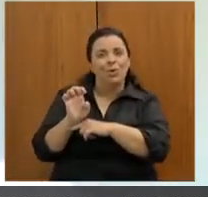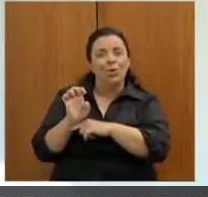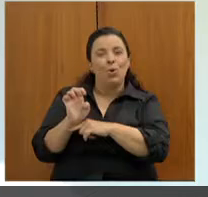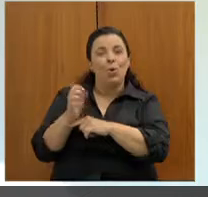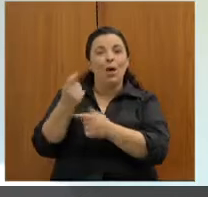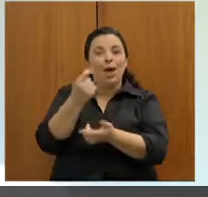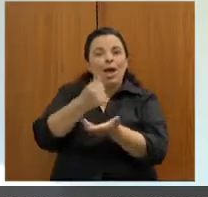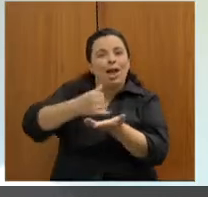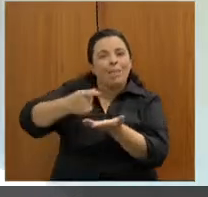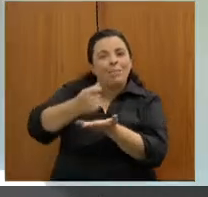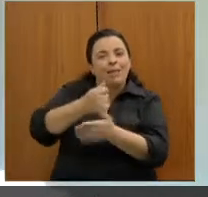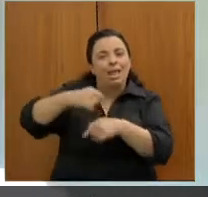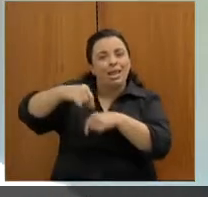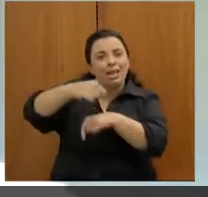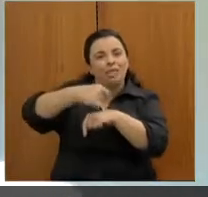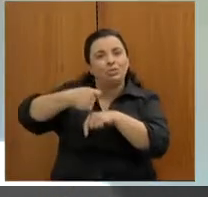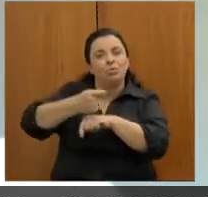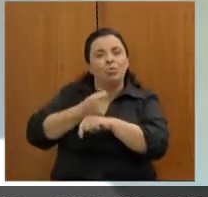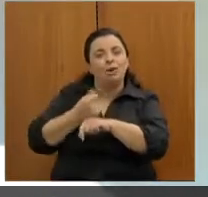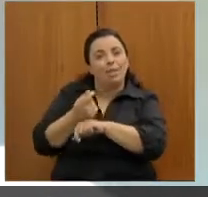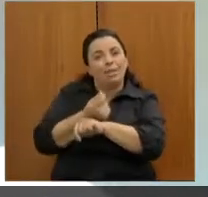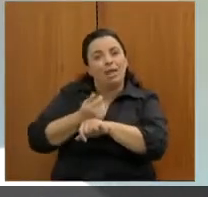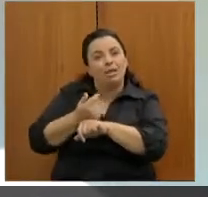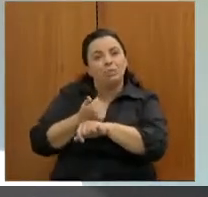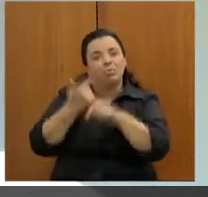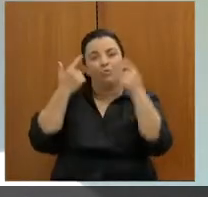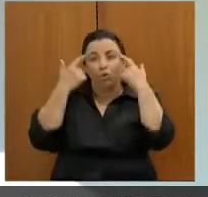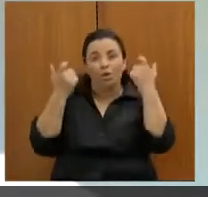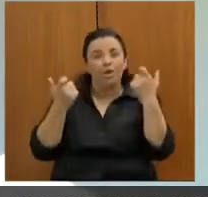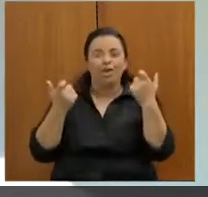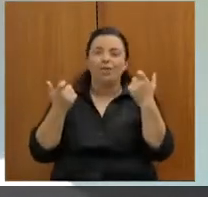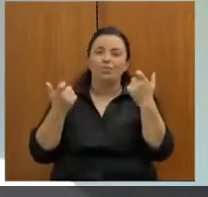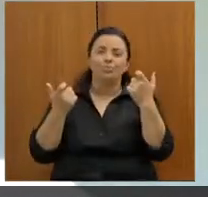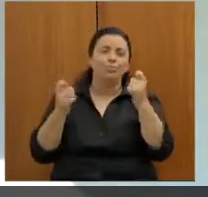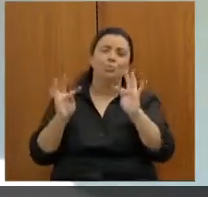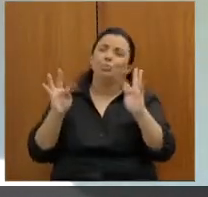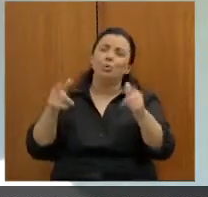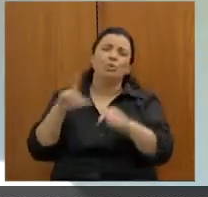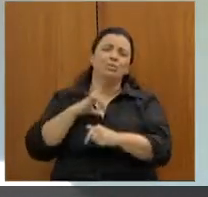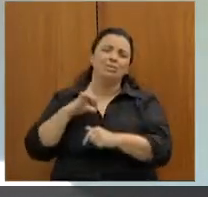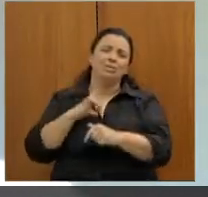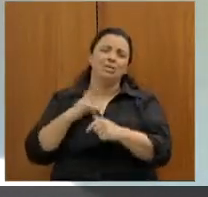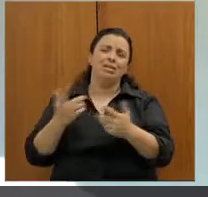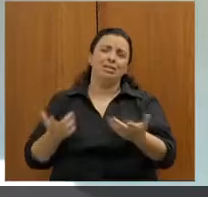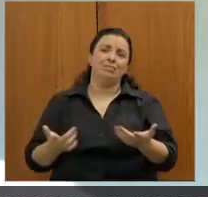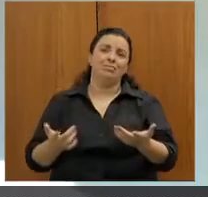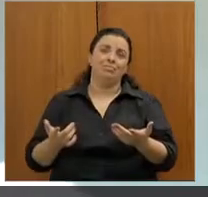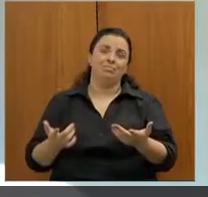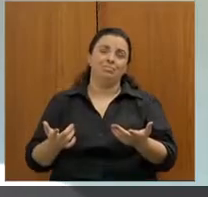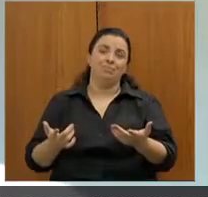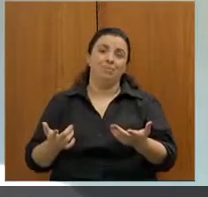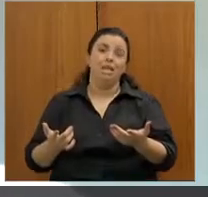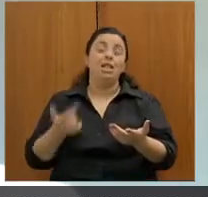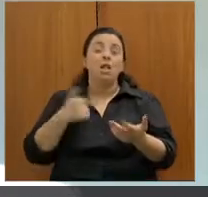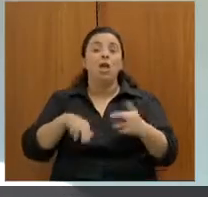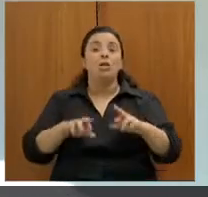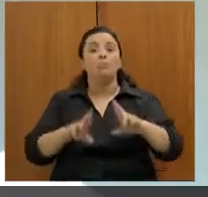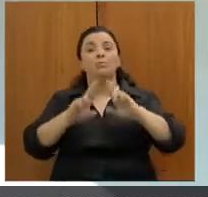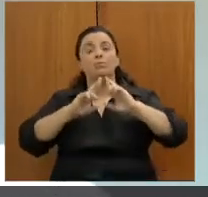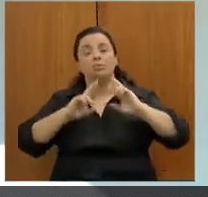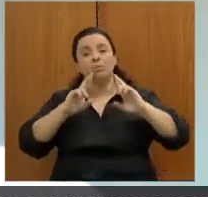enfrentamento à violência numa perspectiva de responsabilização que parte pelo Judiciário